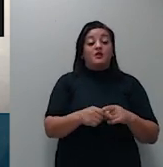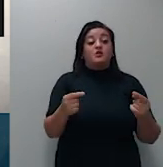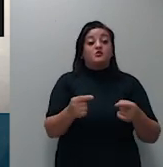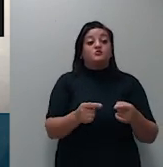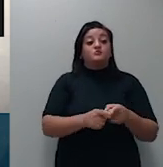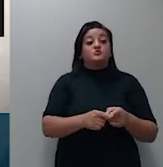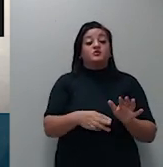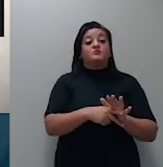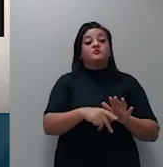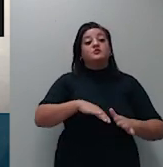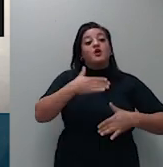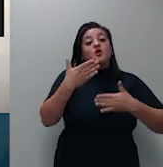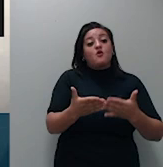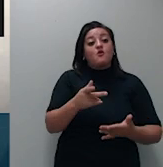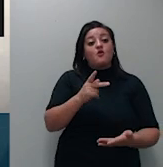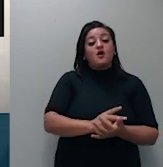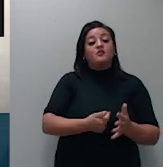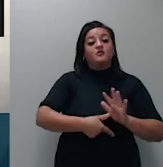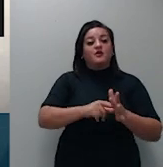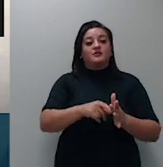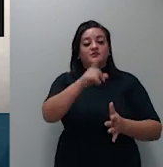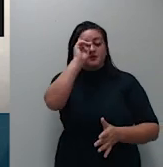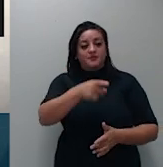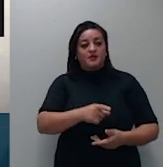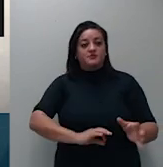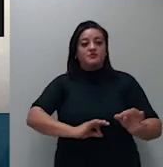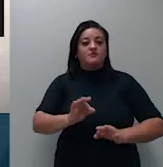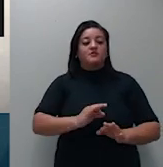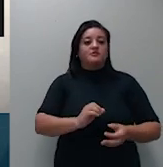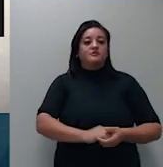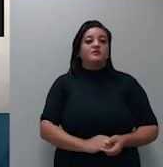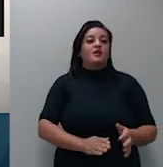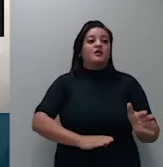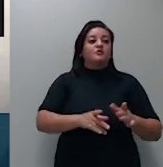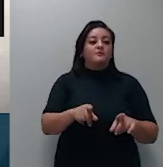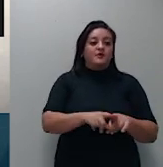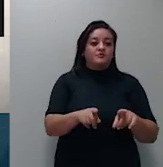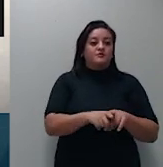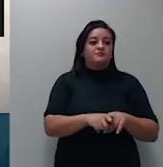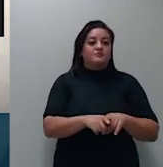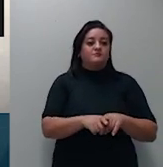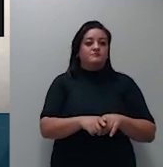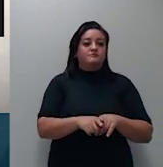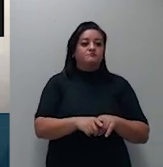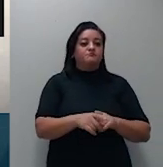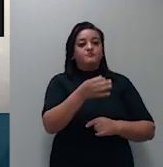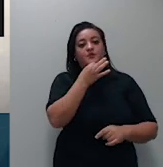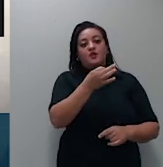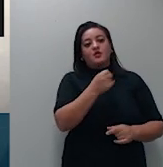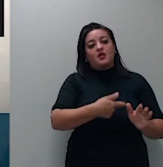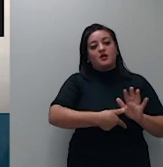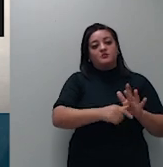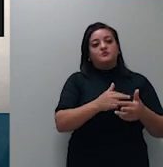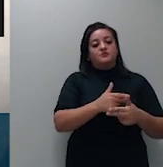enquanto predeterminação formal no período citando precedentes